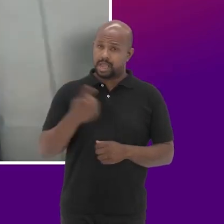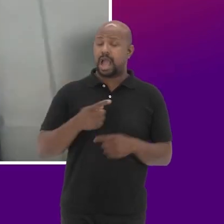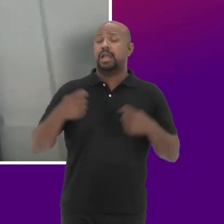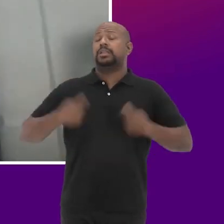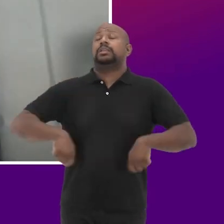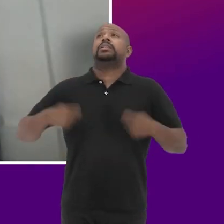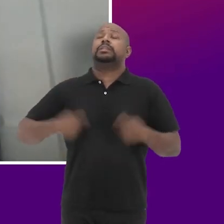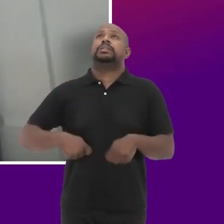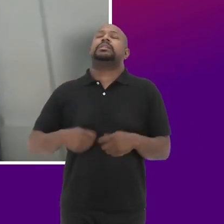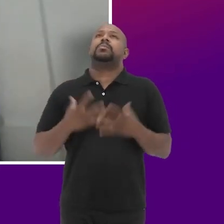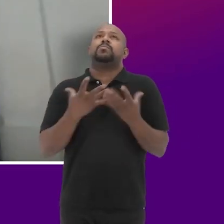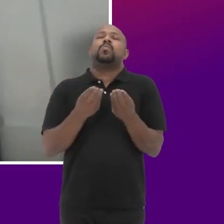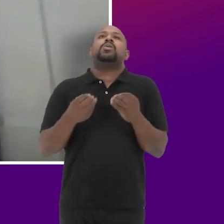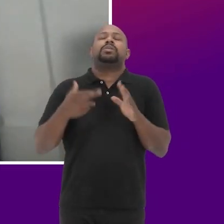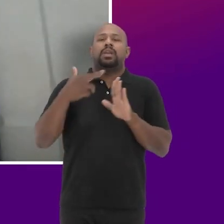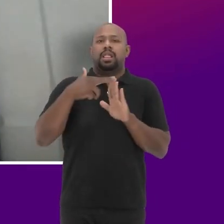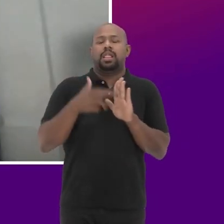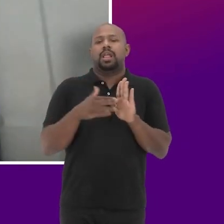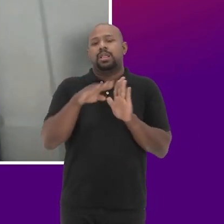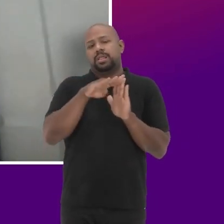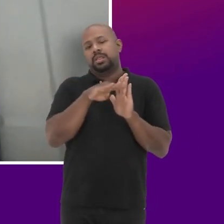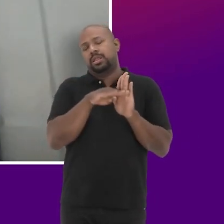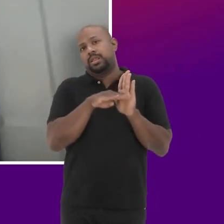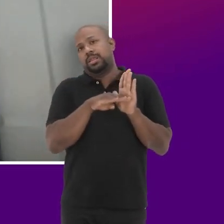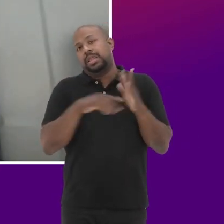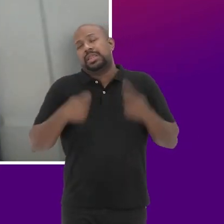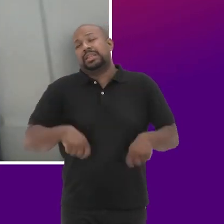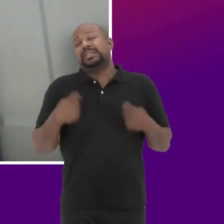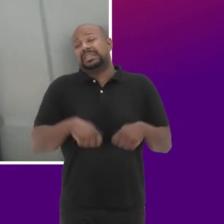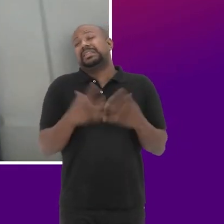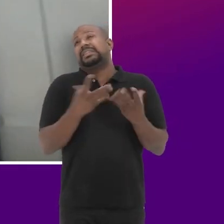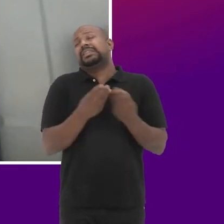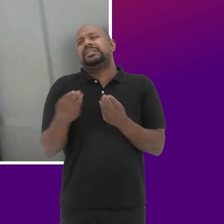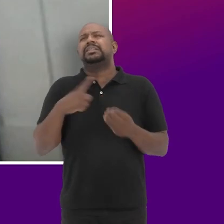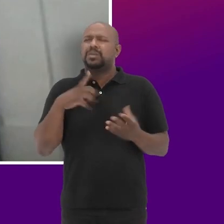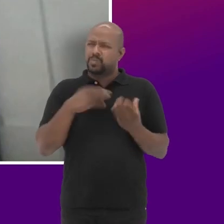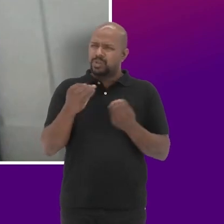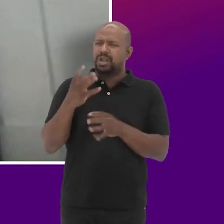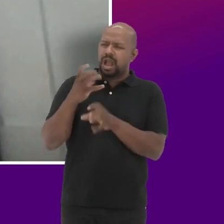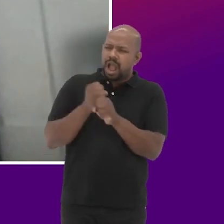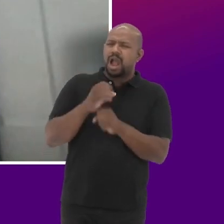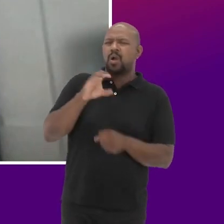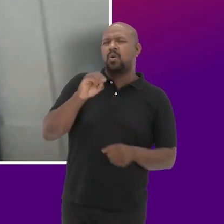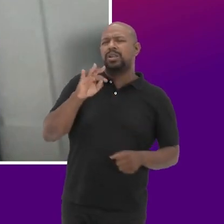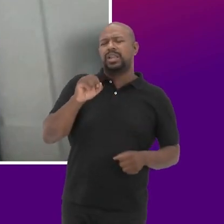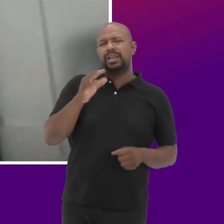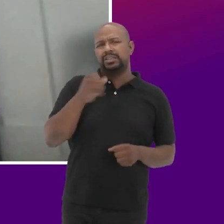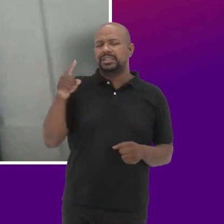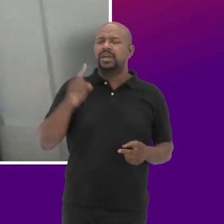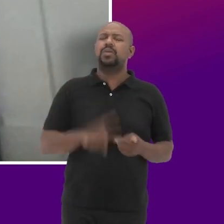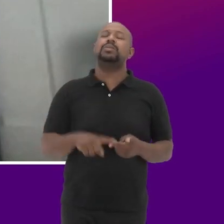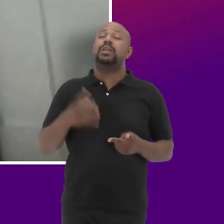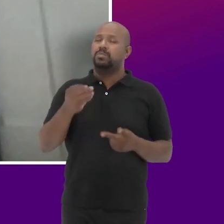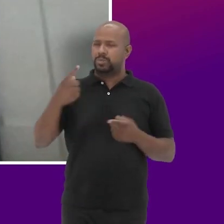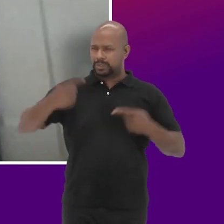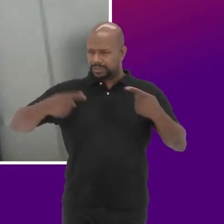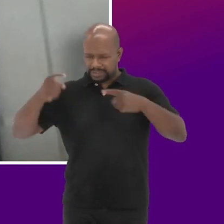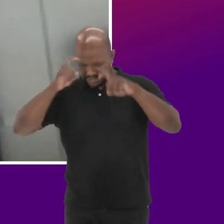As demandas aumentaram muito no nosso caso, a gente tem bastante cotação e tem tido